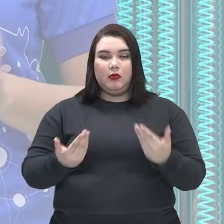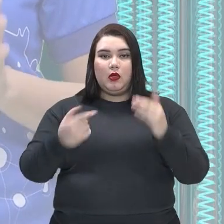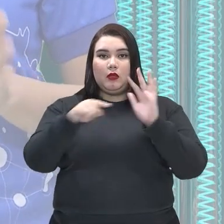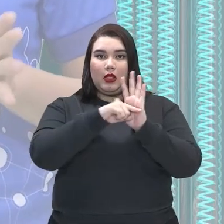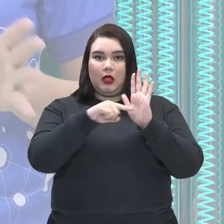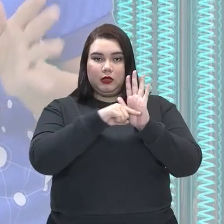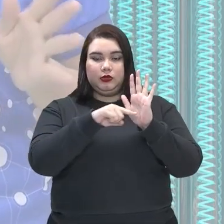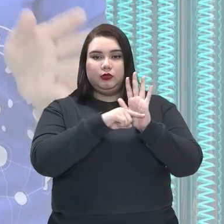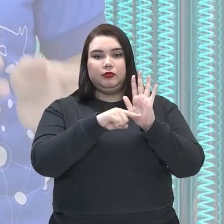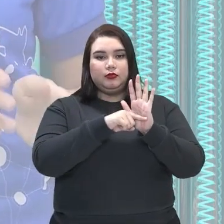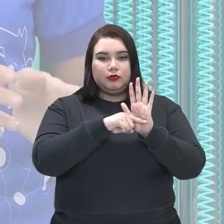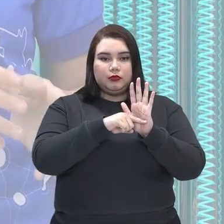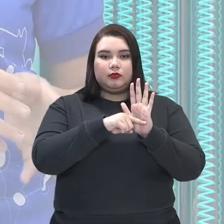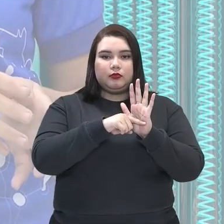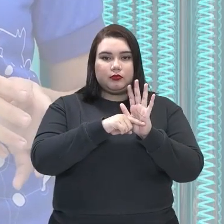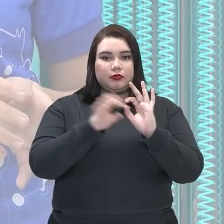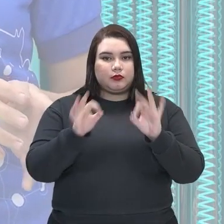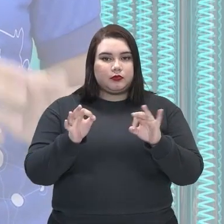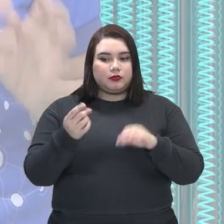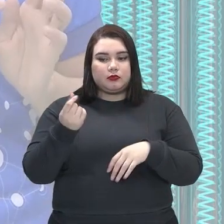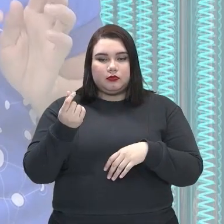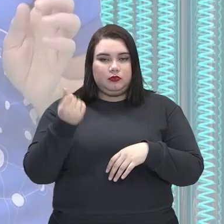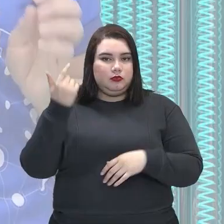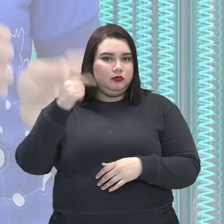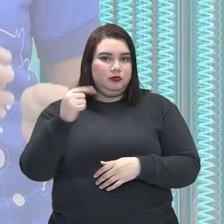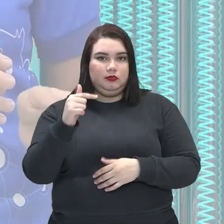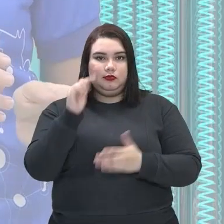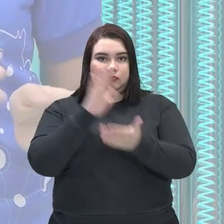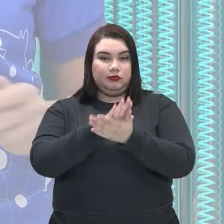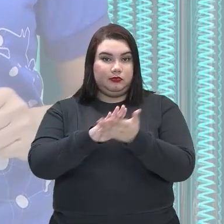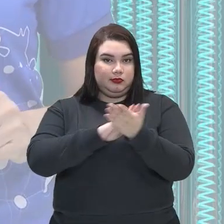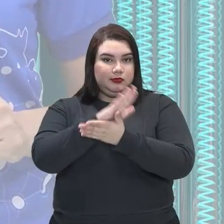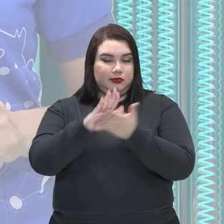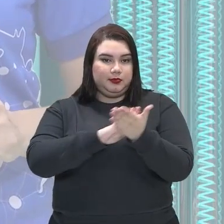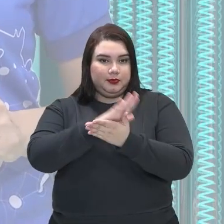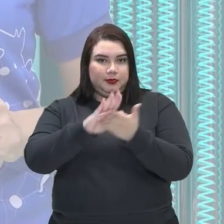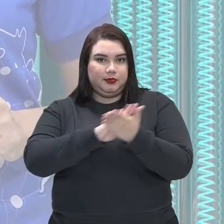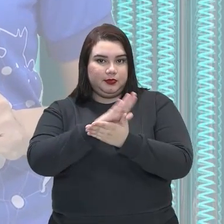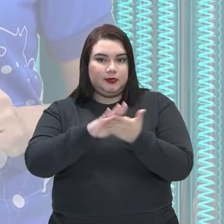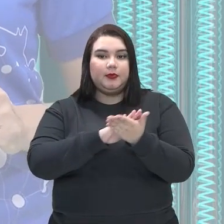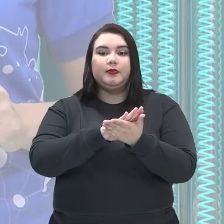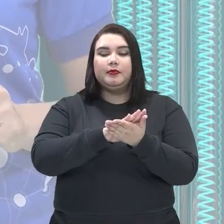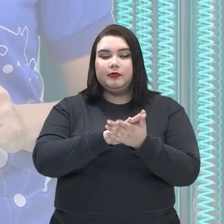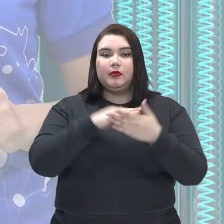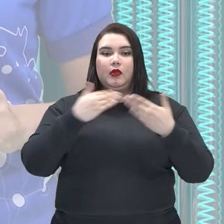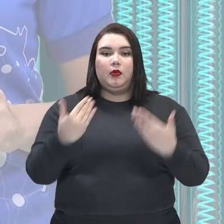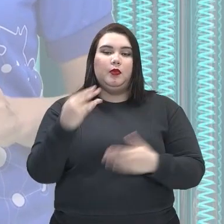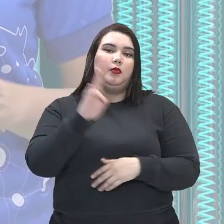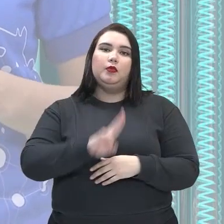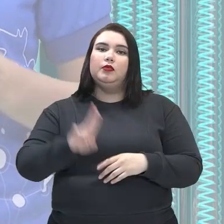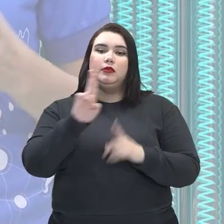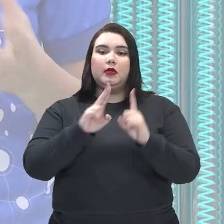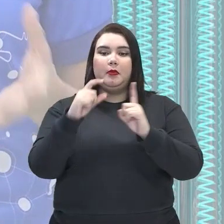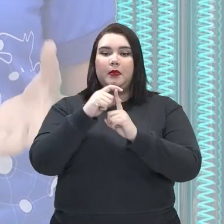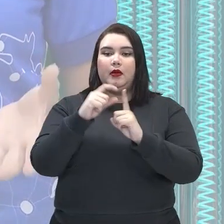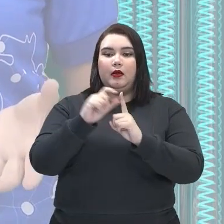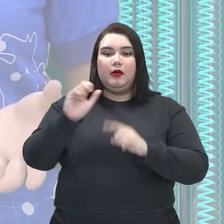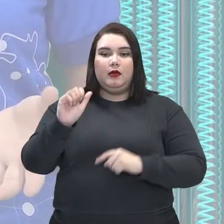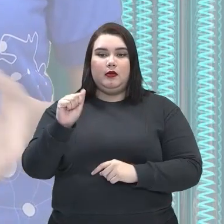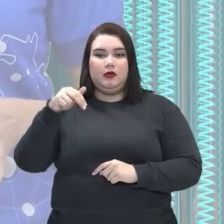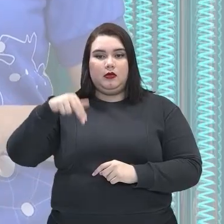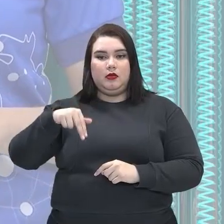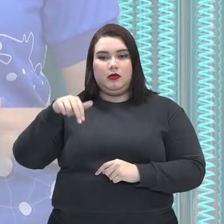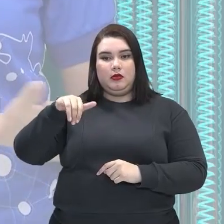Eu não tenho nada deste dinheiro aqui, né? Nada deste produto. Então, eu utilizei o any para indicar,